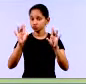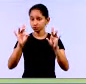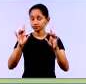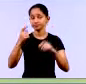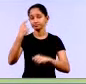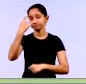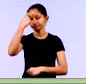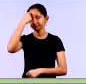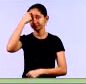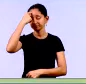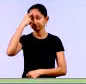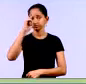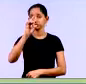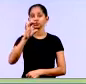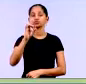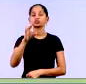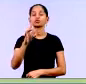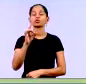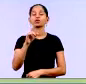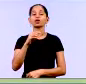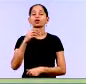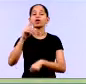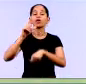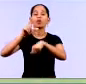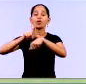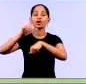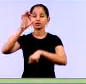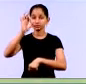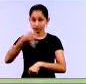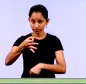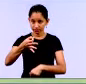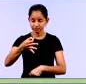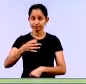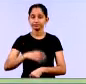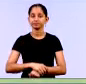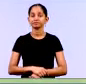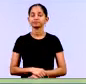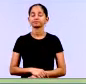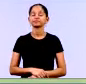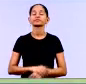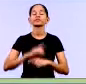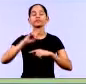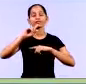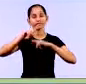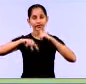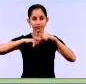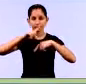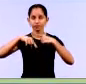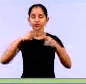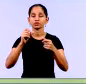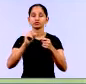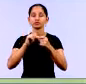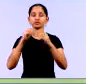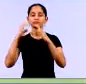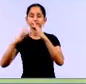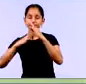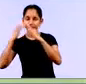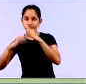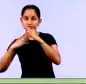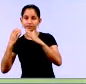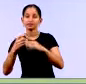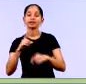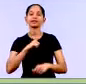é a minha necessidade de horas, ok? Muito bem, a empresa emprega